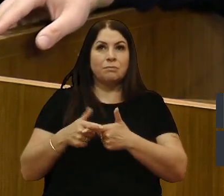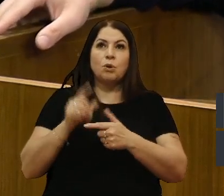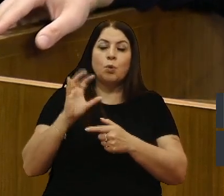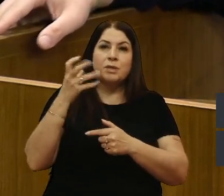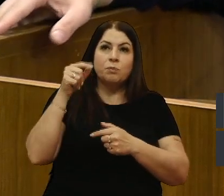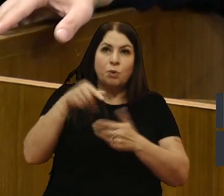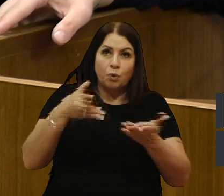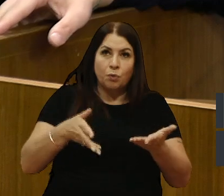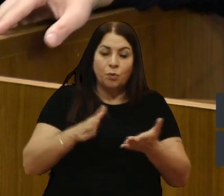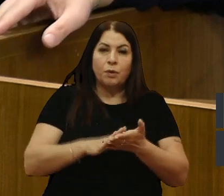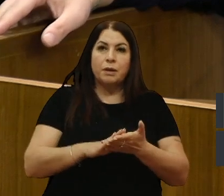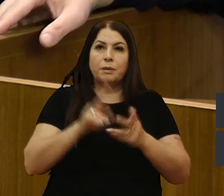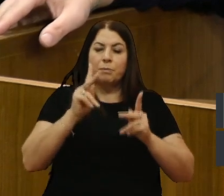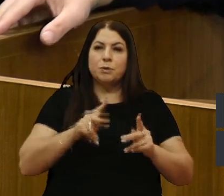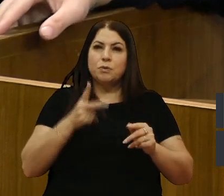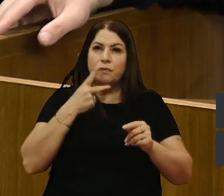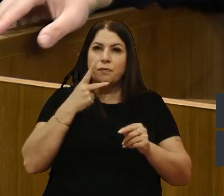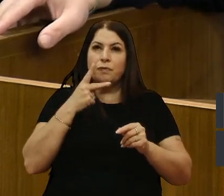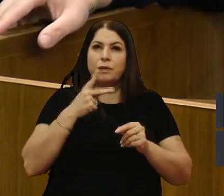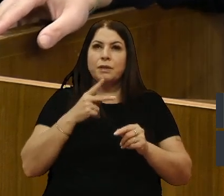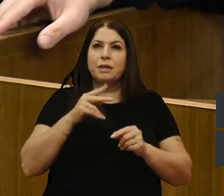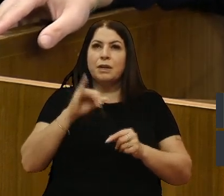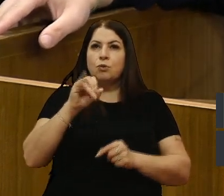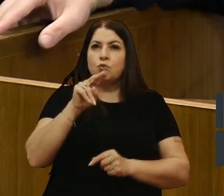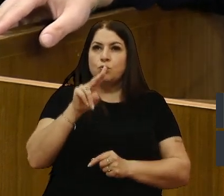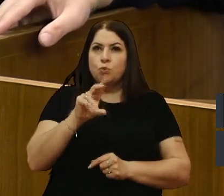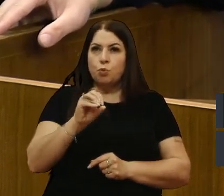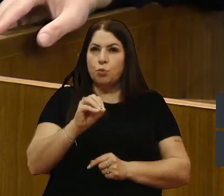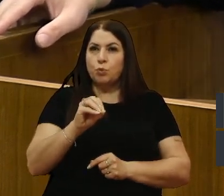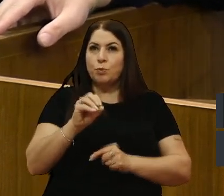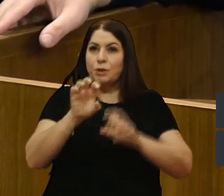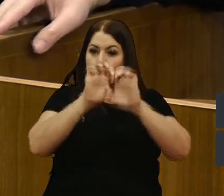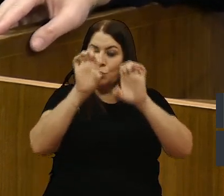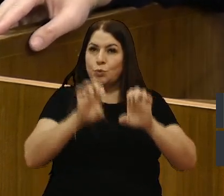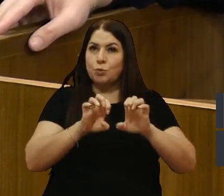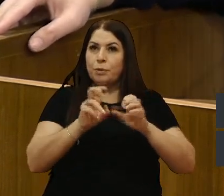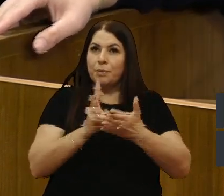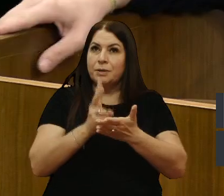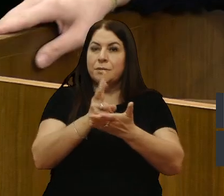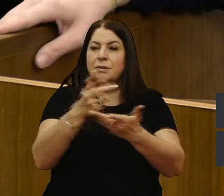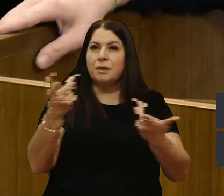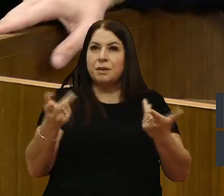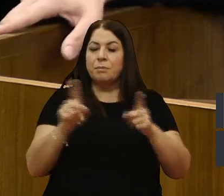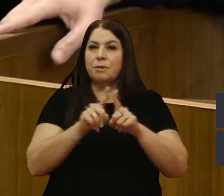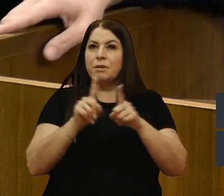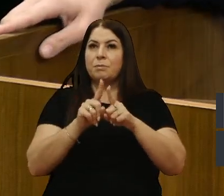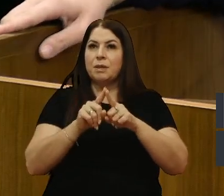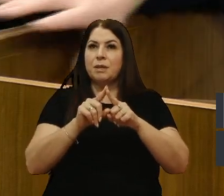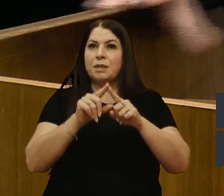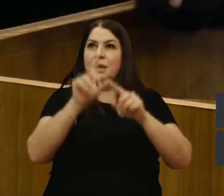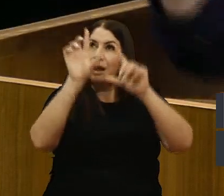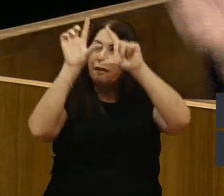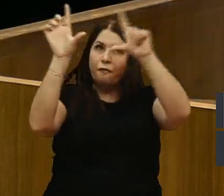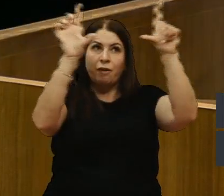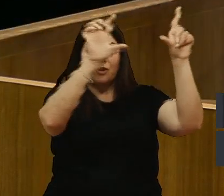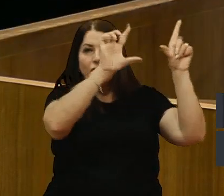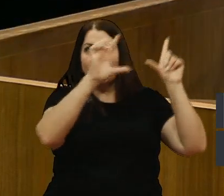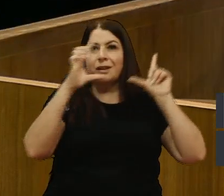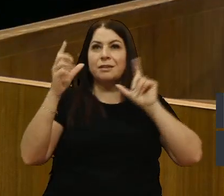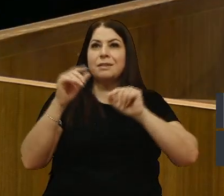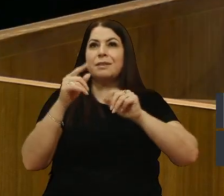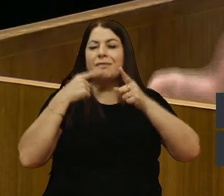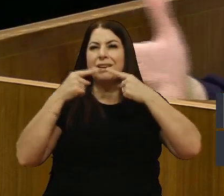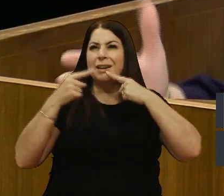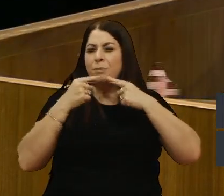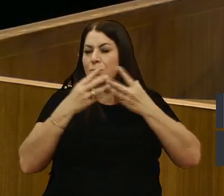acontecendo agora, né? Que o pessoal tem falado sobre a Júlio, sobre a estrutura da Júlio que é para ser permanente, sobre a questão das fachadas. Recebi várias